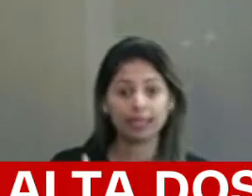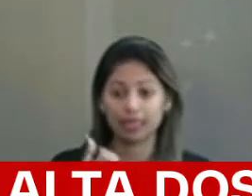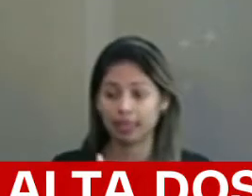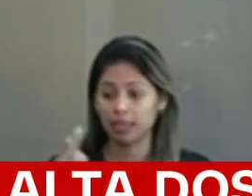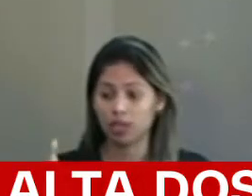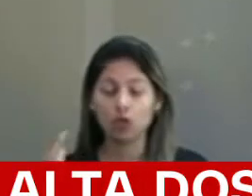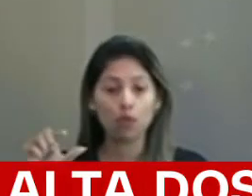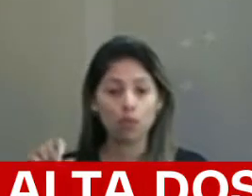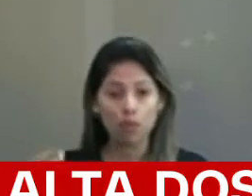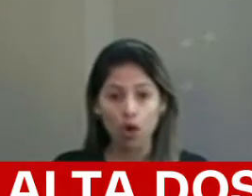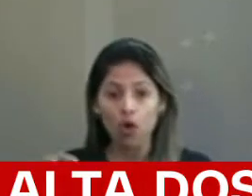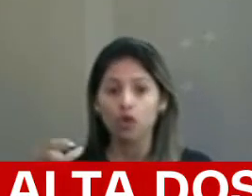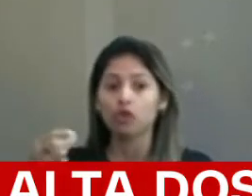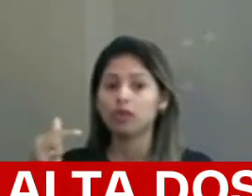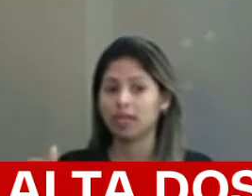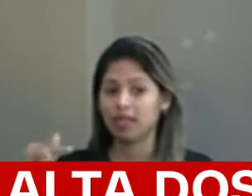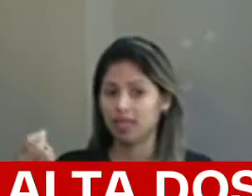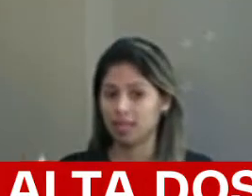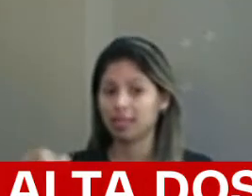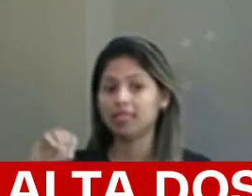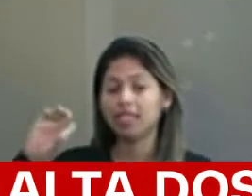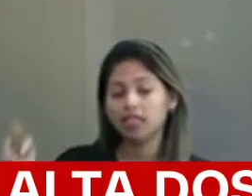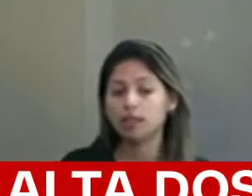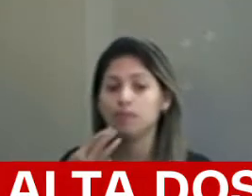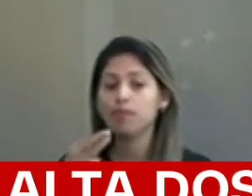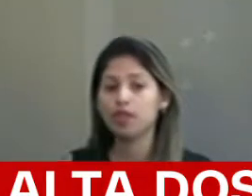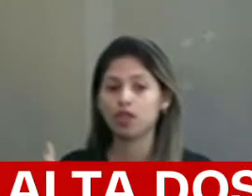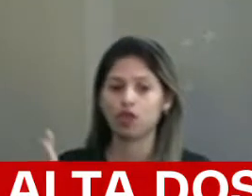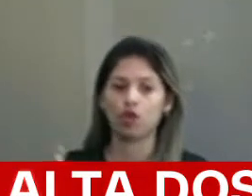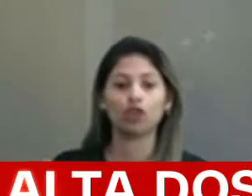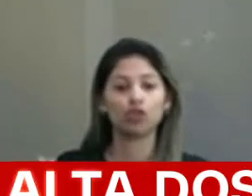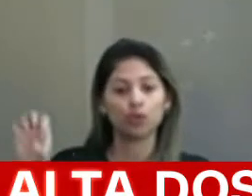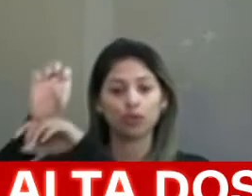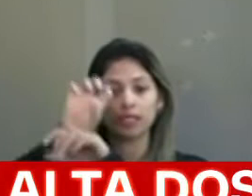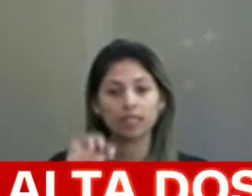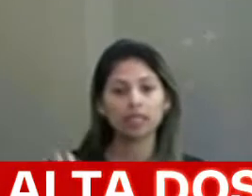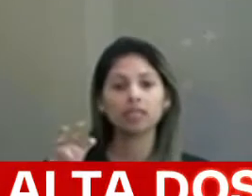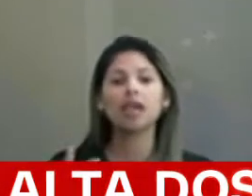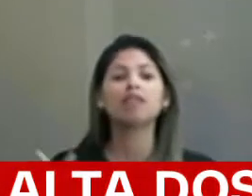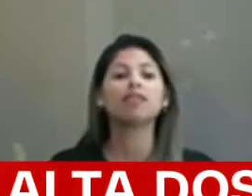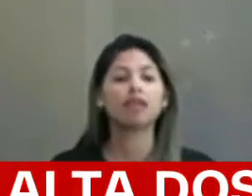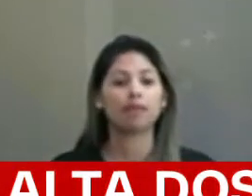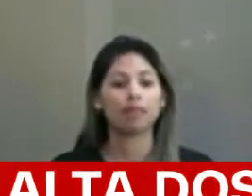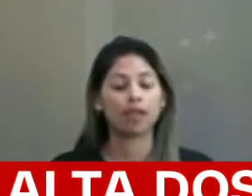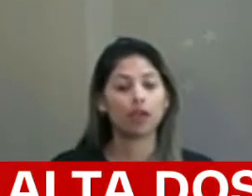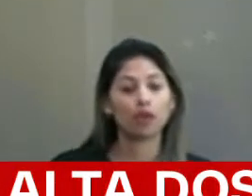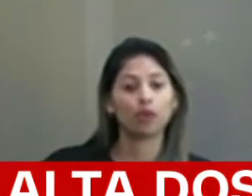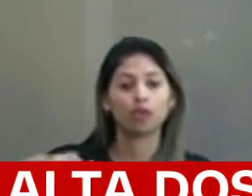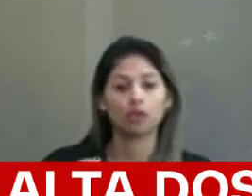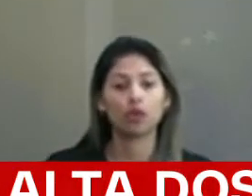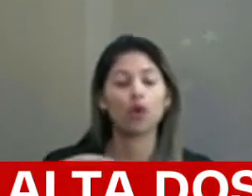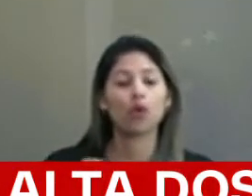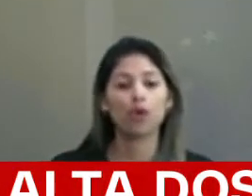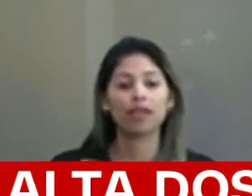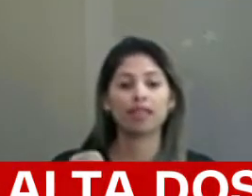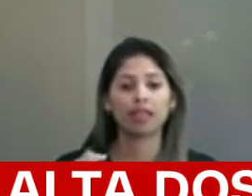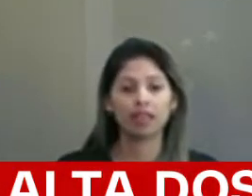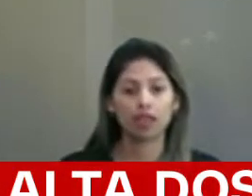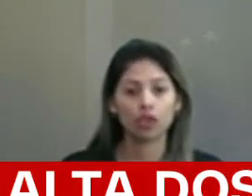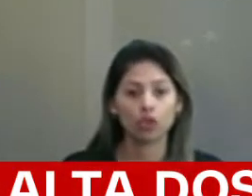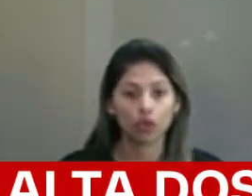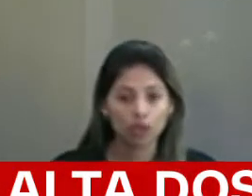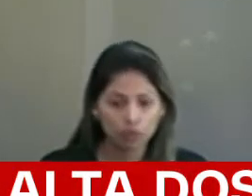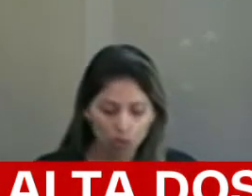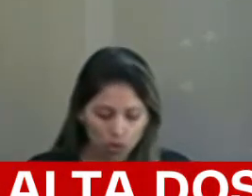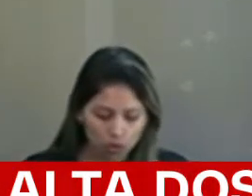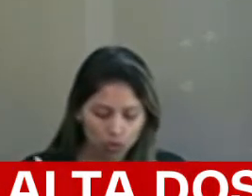61,76 bilhões para os estados, para os municípios e 82,60